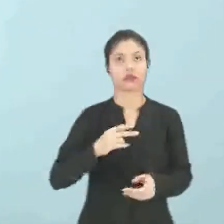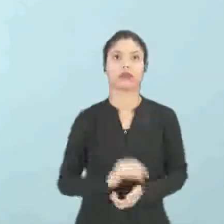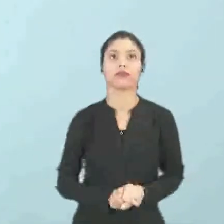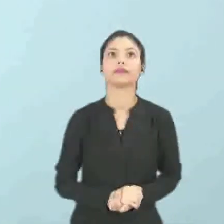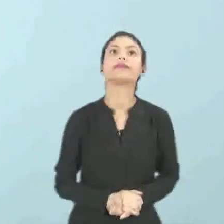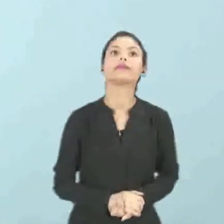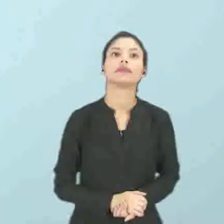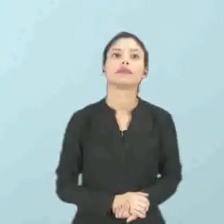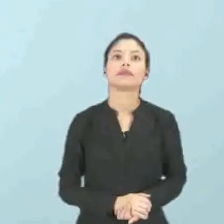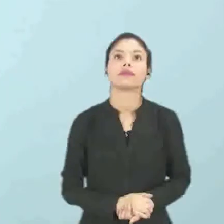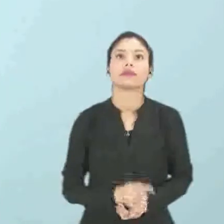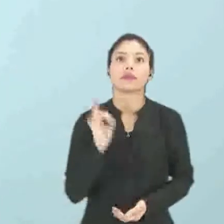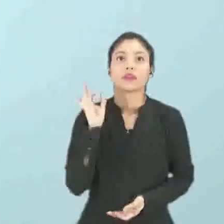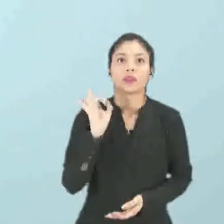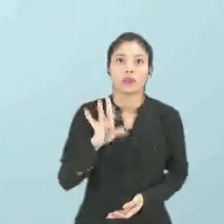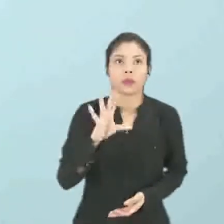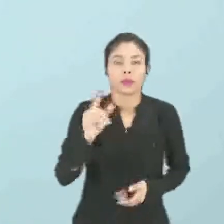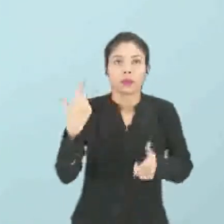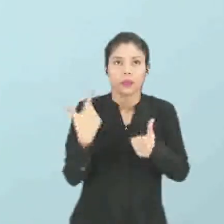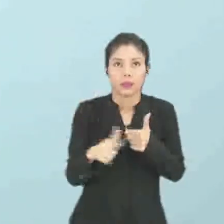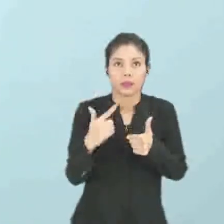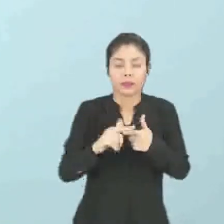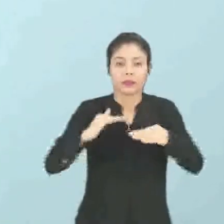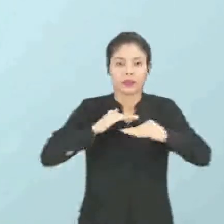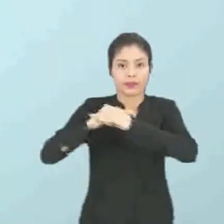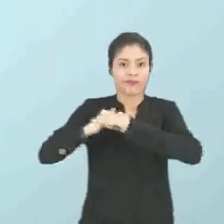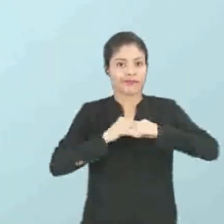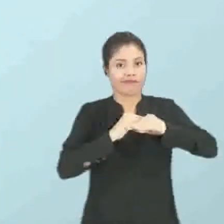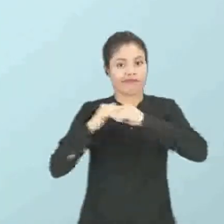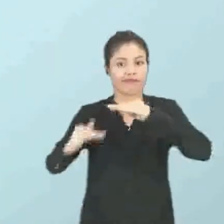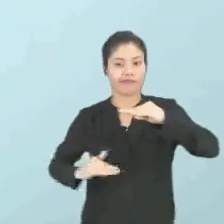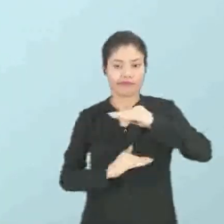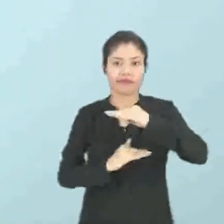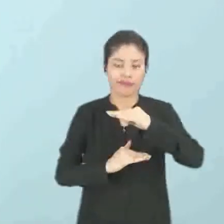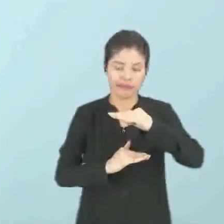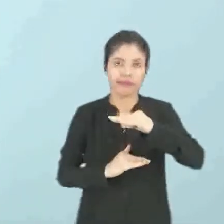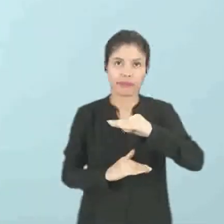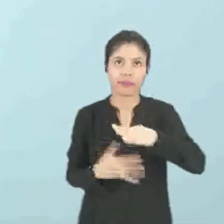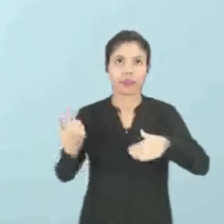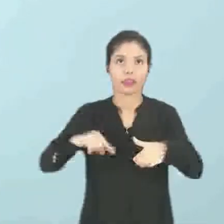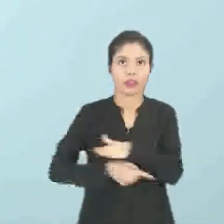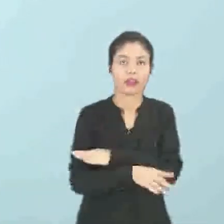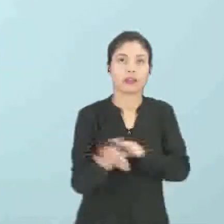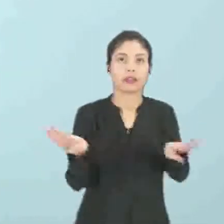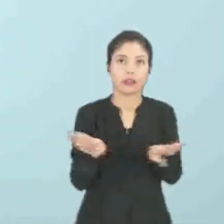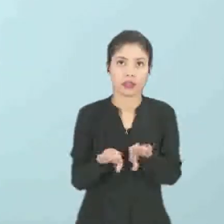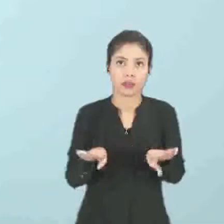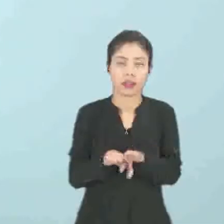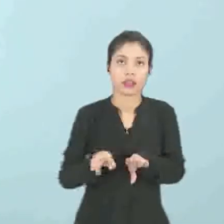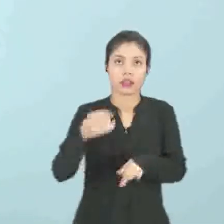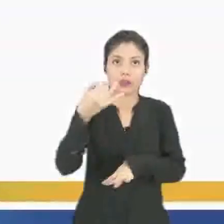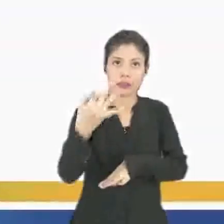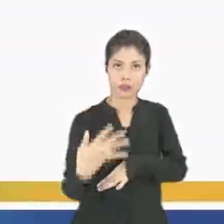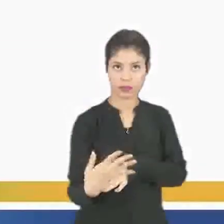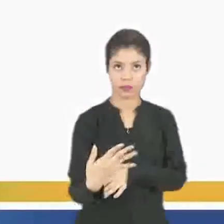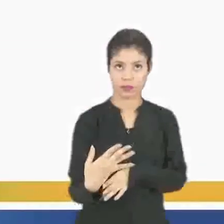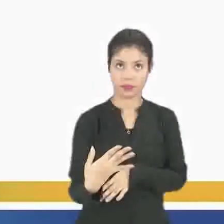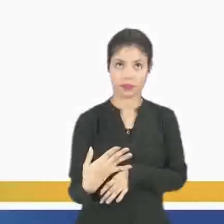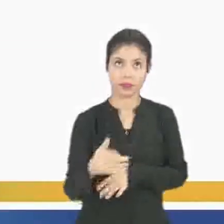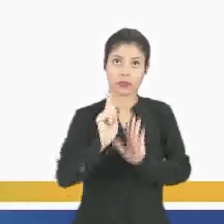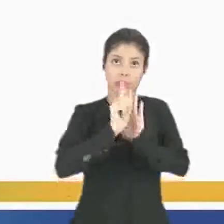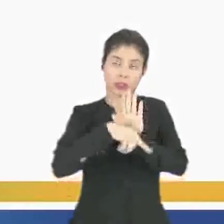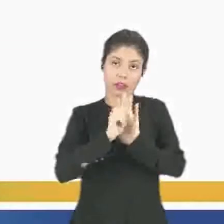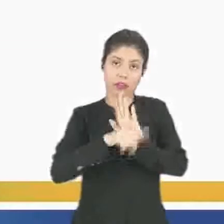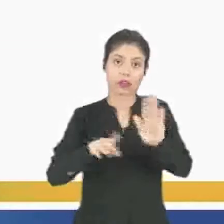E aí não temos somente o problema da desigualdade racial. Dentro desse problema, a gente pode citar também a desigualdade de